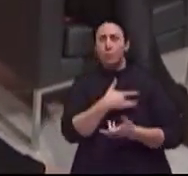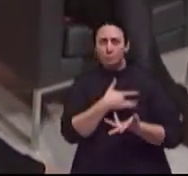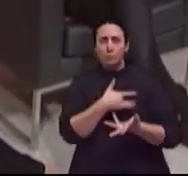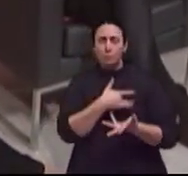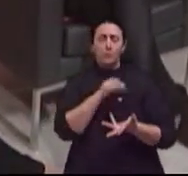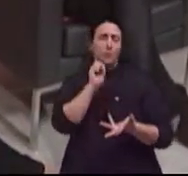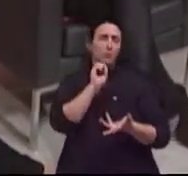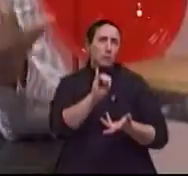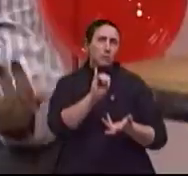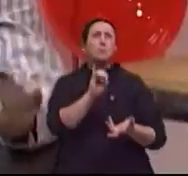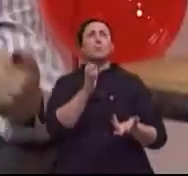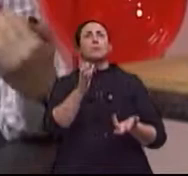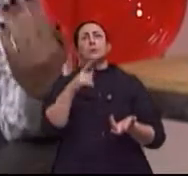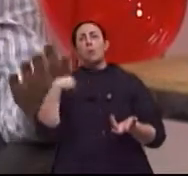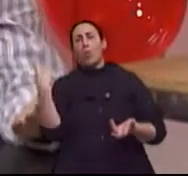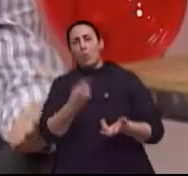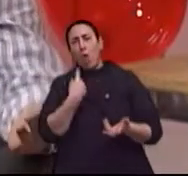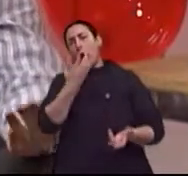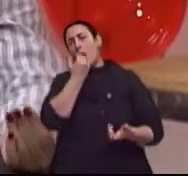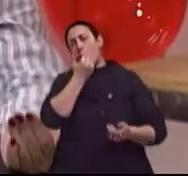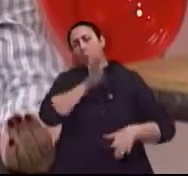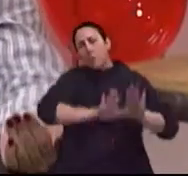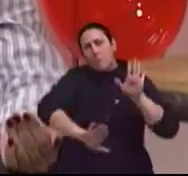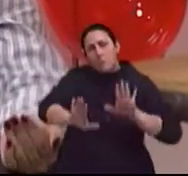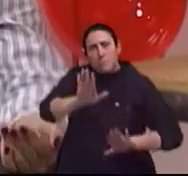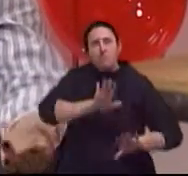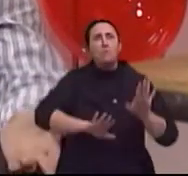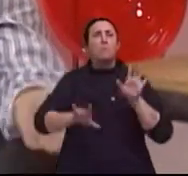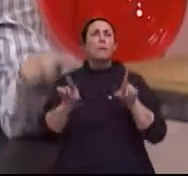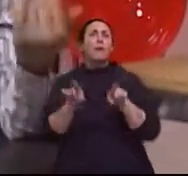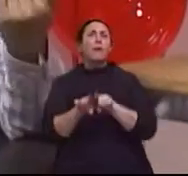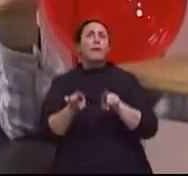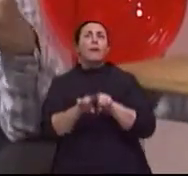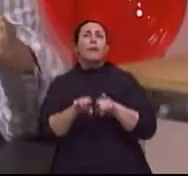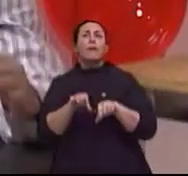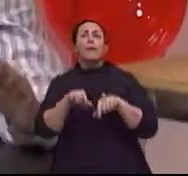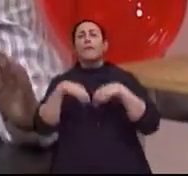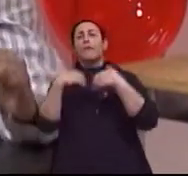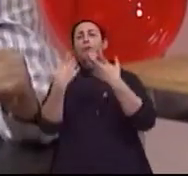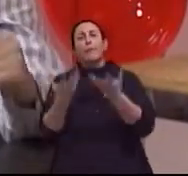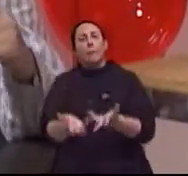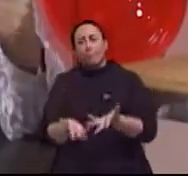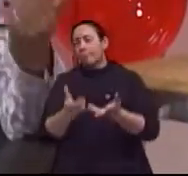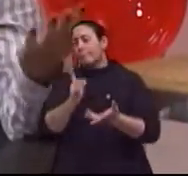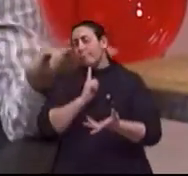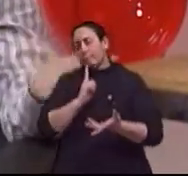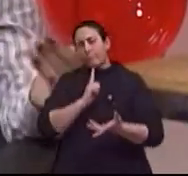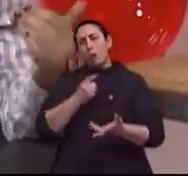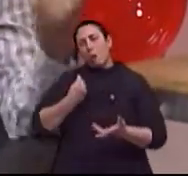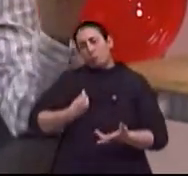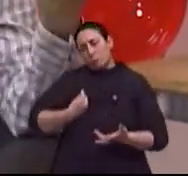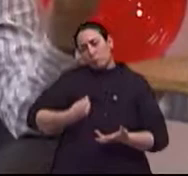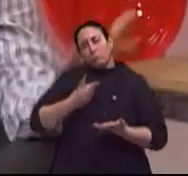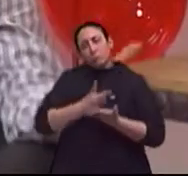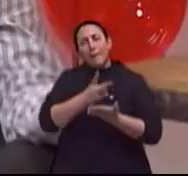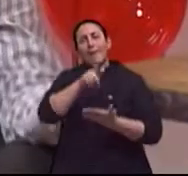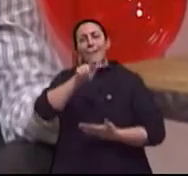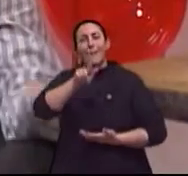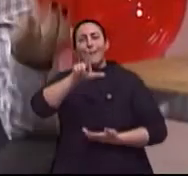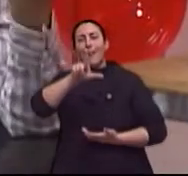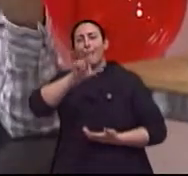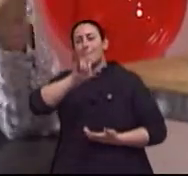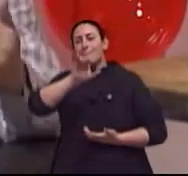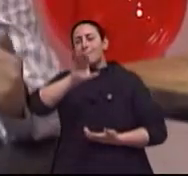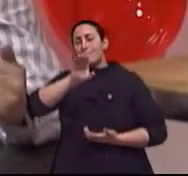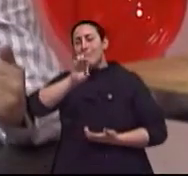né? Cuidar da alimentação é muito importante, né? Manter os níveis de glicemia, que é o açúcar